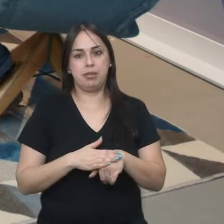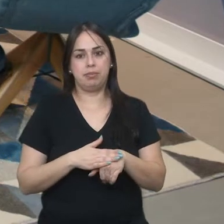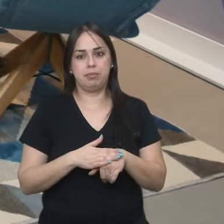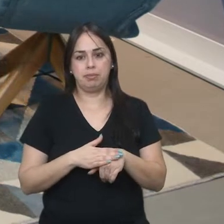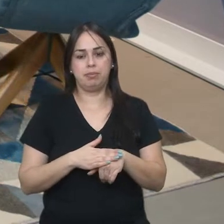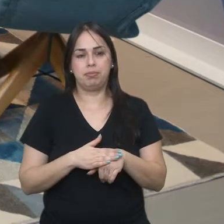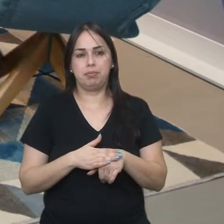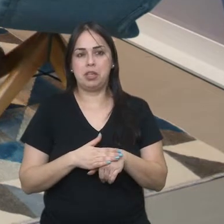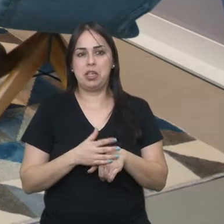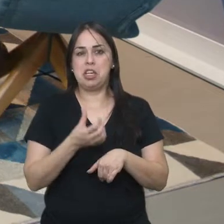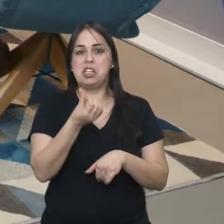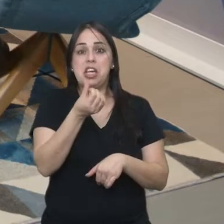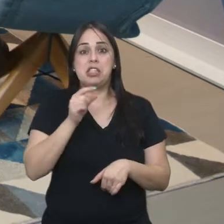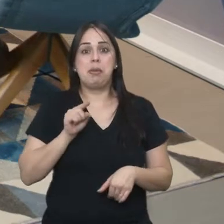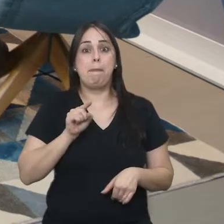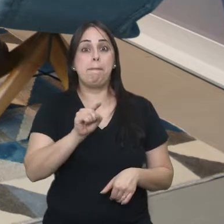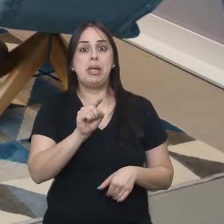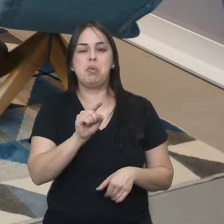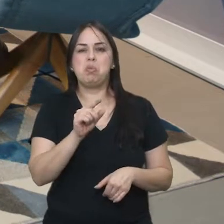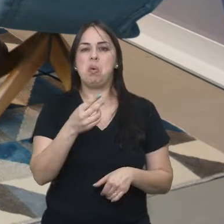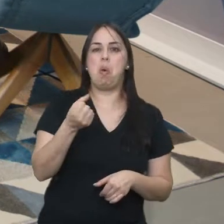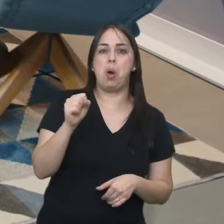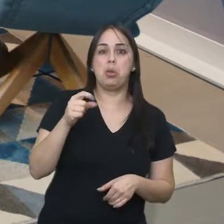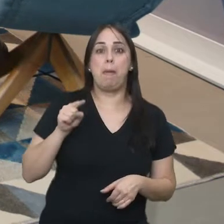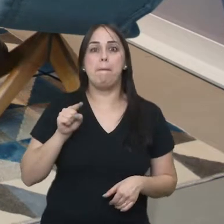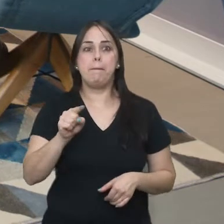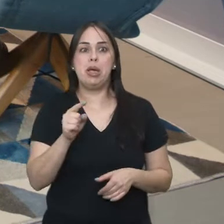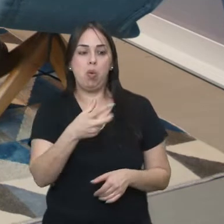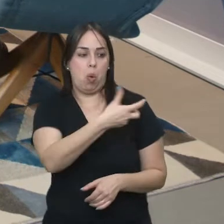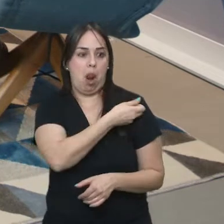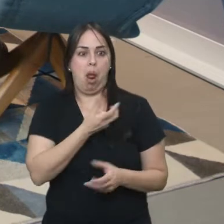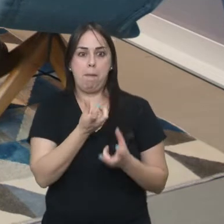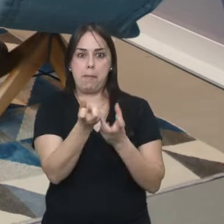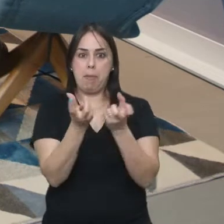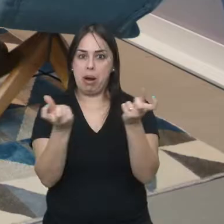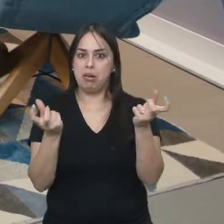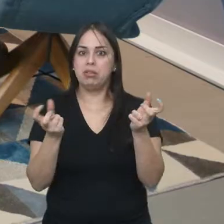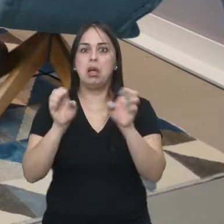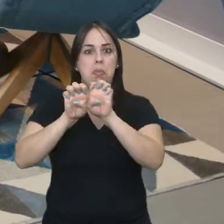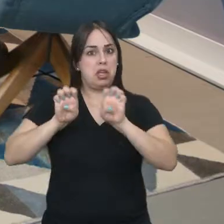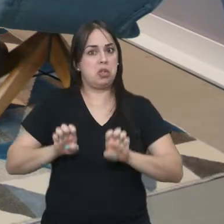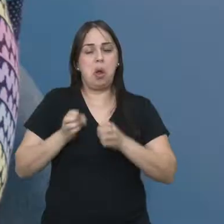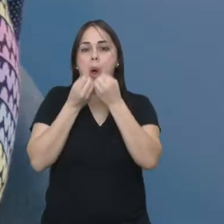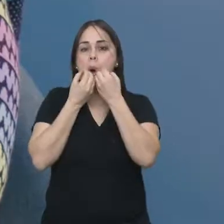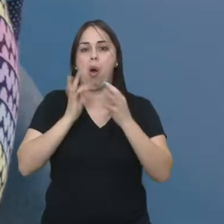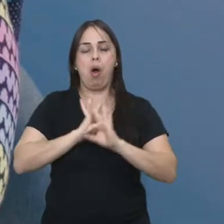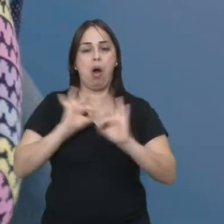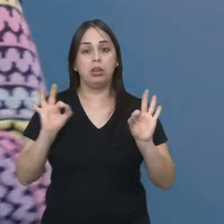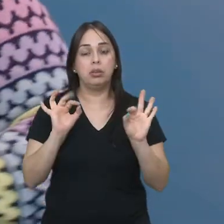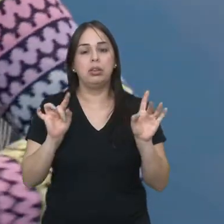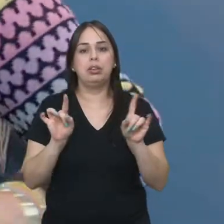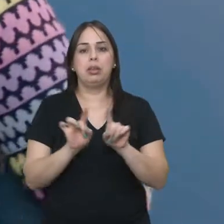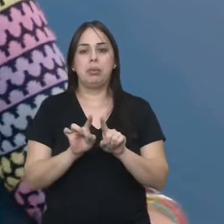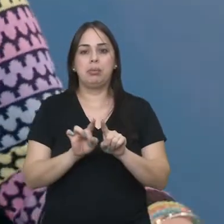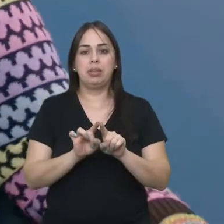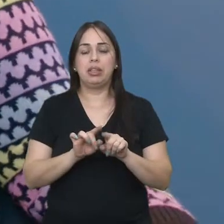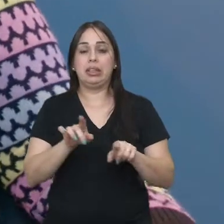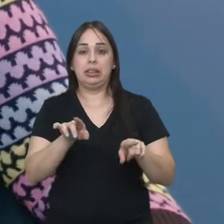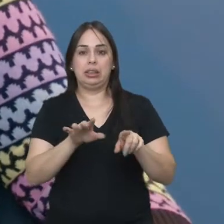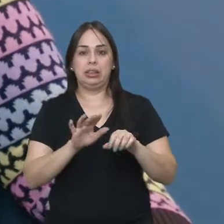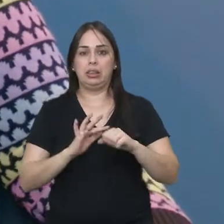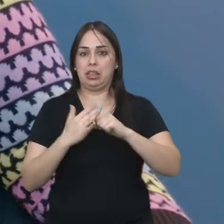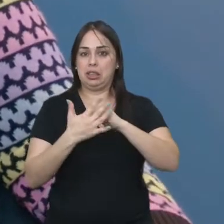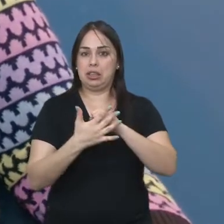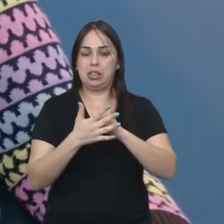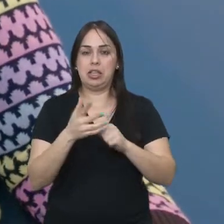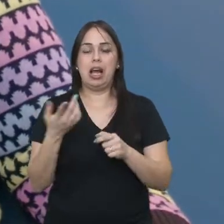fazer 6 mil doses, 8 mil doses de vacinação de Covid. Você tem uma estrutura muito boa para isso. Você teve, na